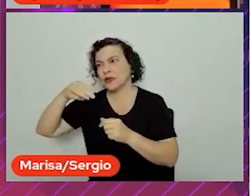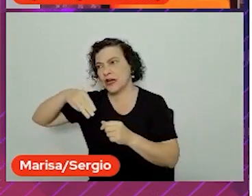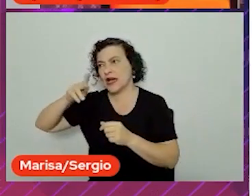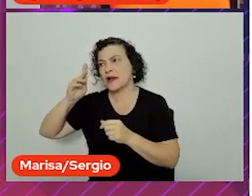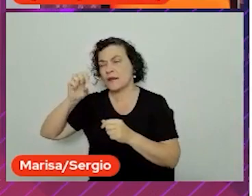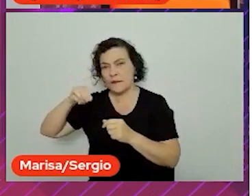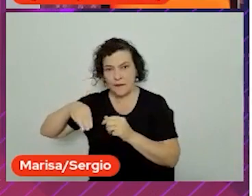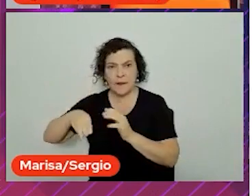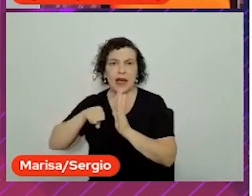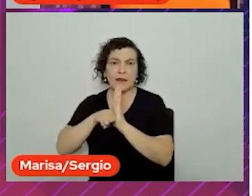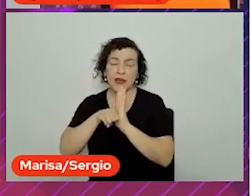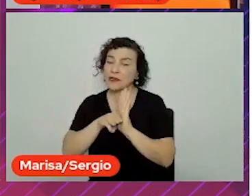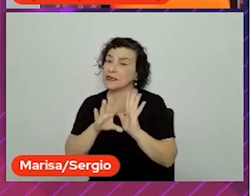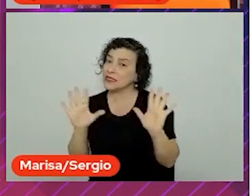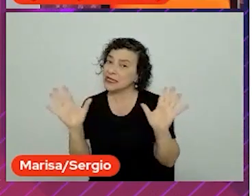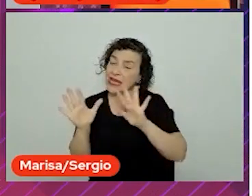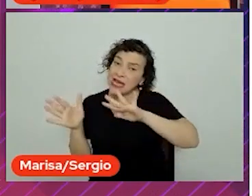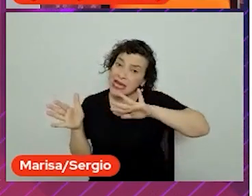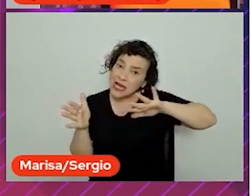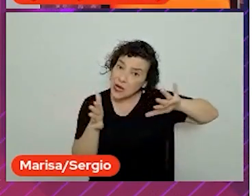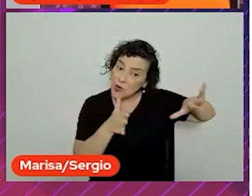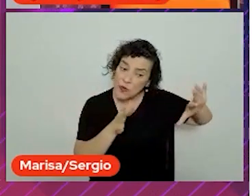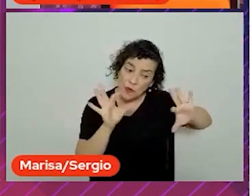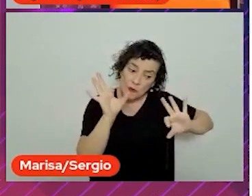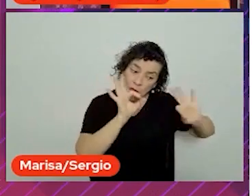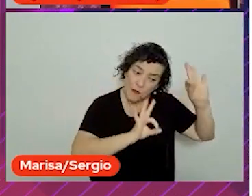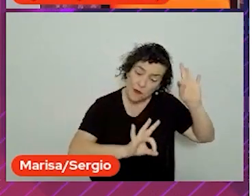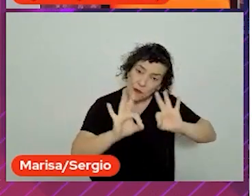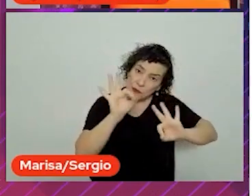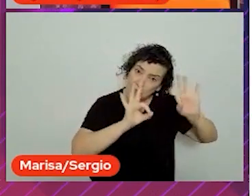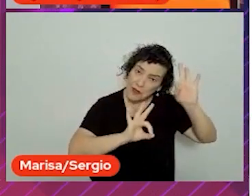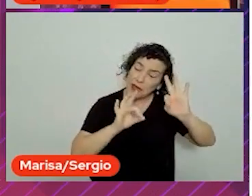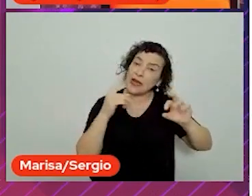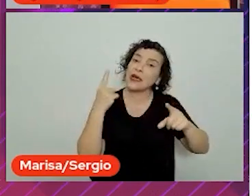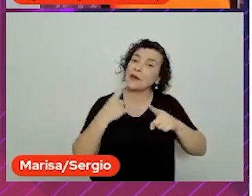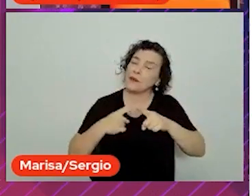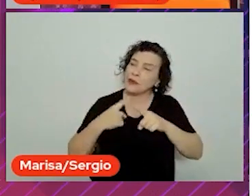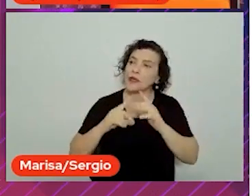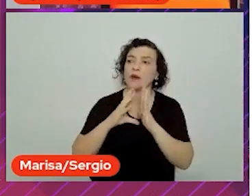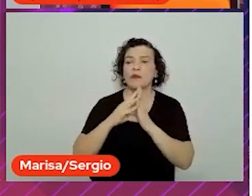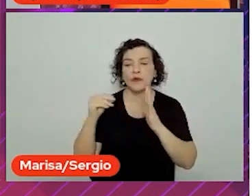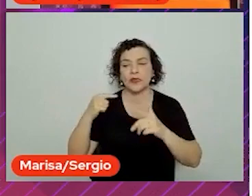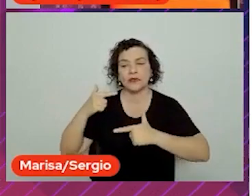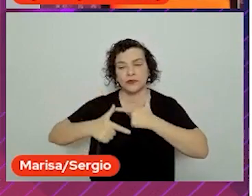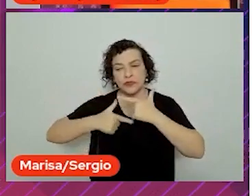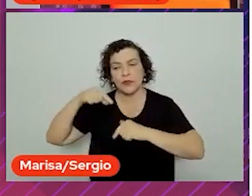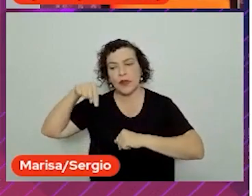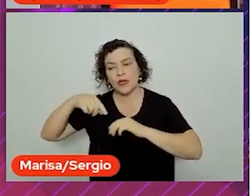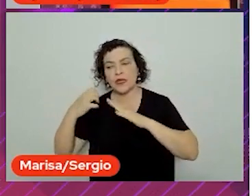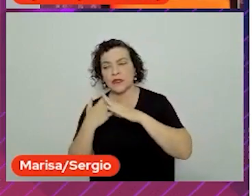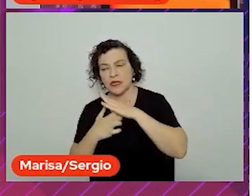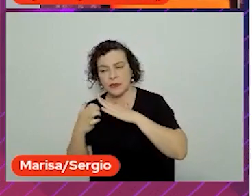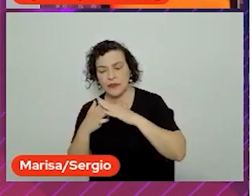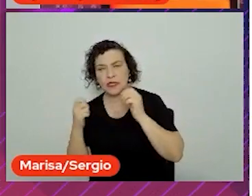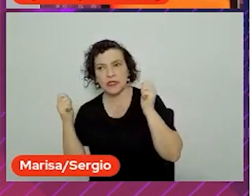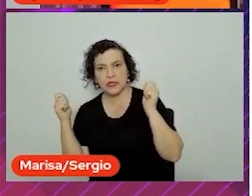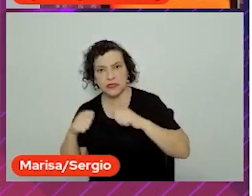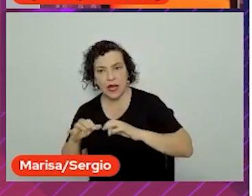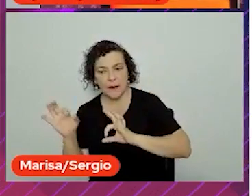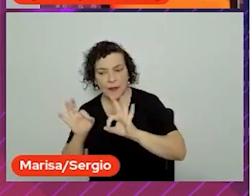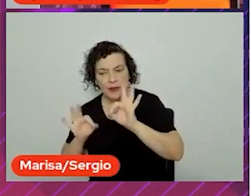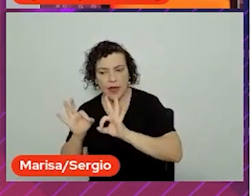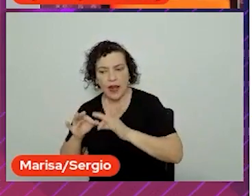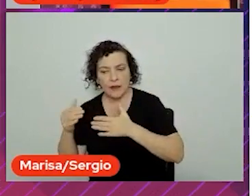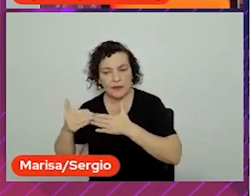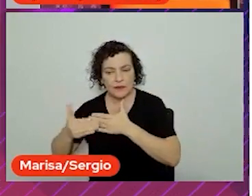"Cara, a gente vai fazer uma planning, porque a gente, de acordo com o modelo de trabalho, a gente vai planejar o nosso próximo ciclo.